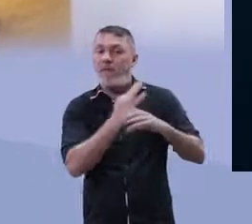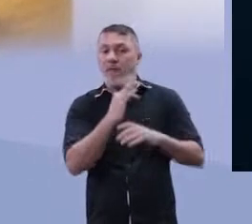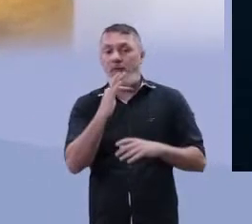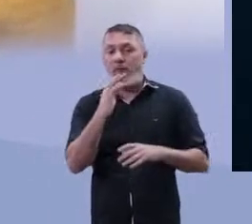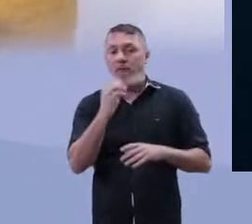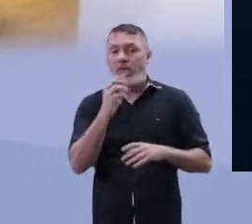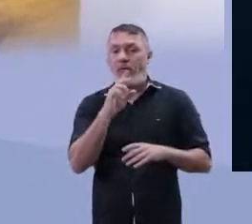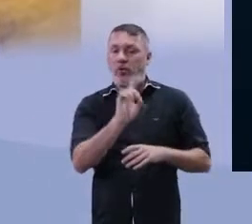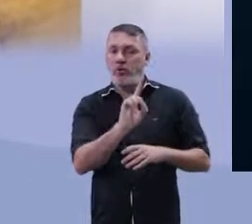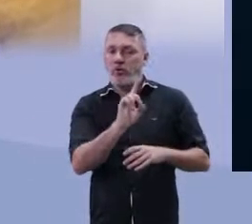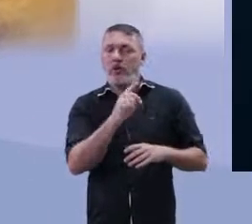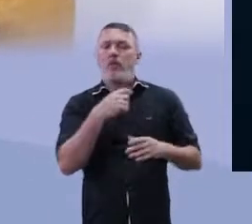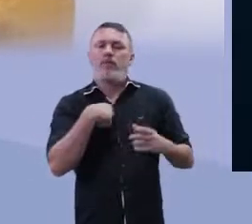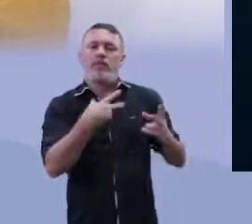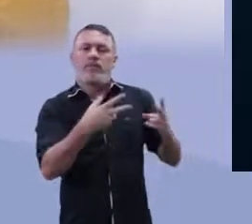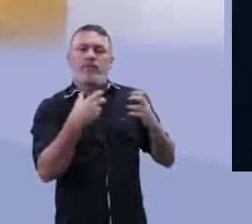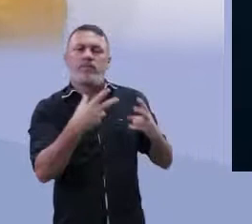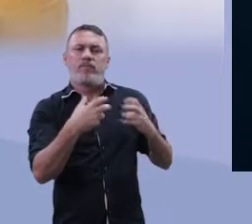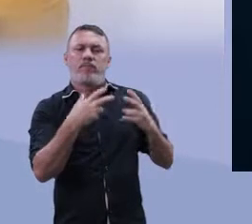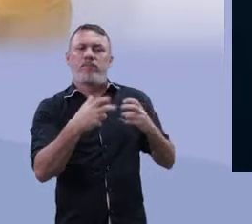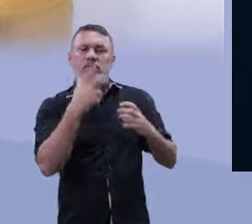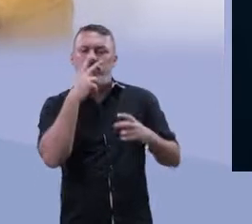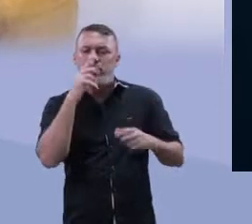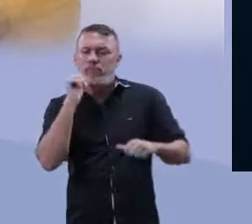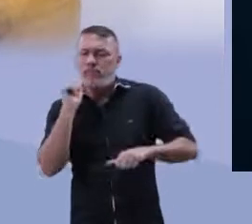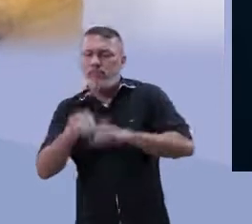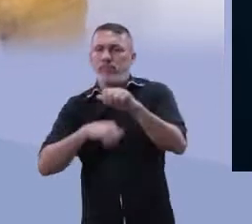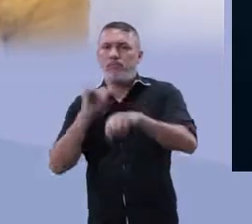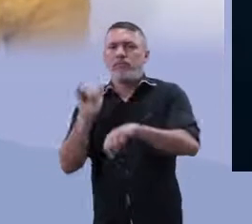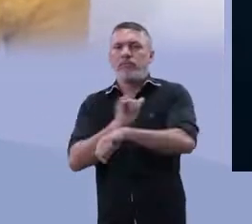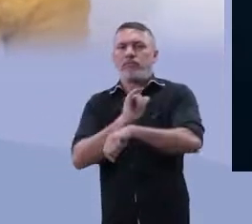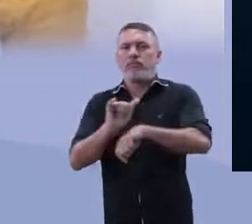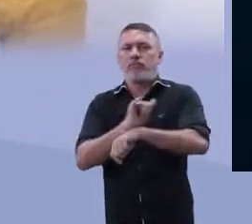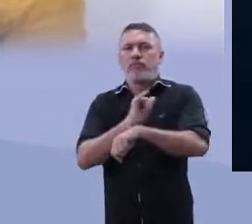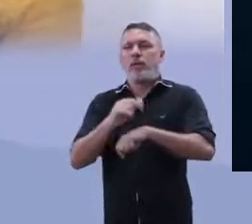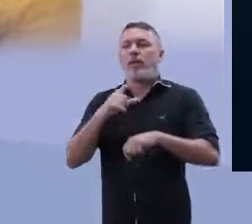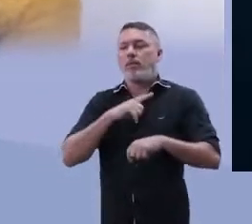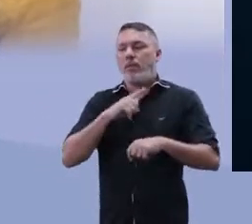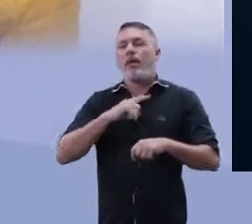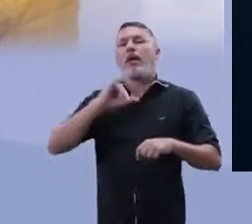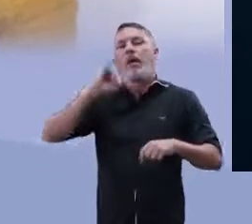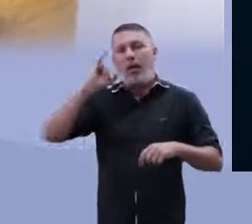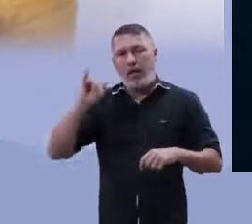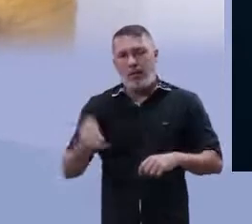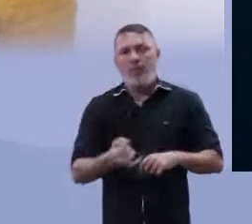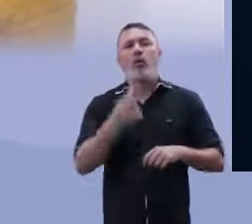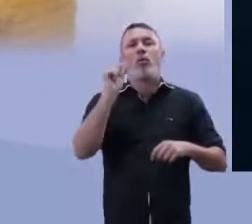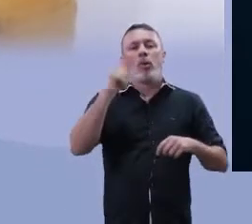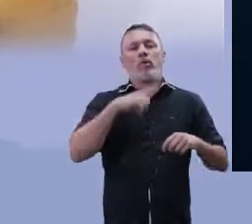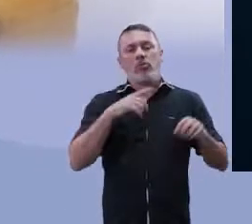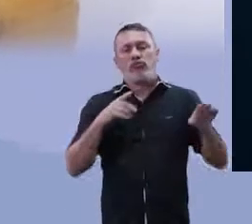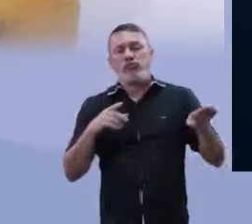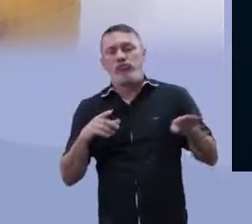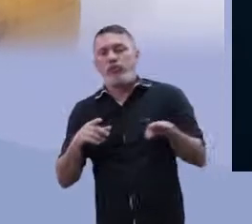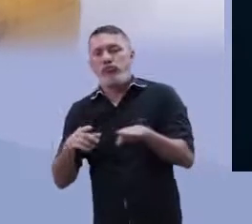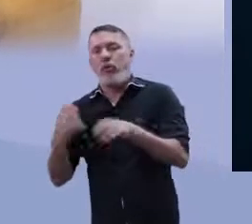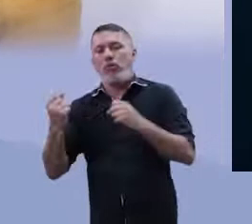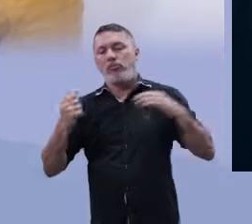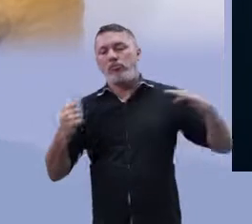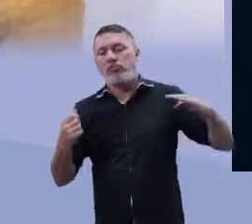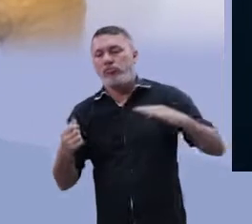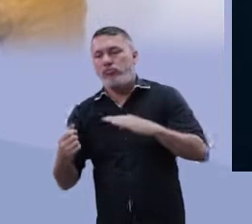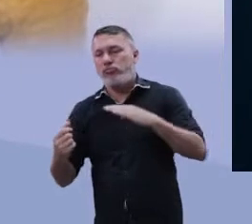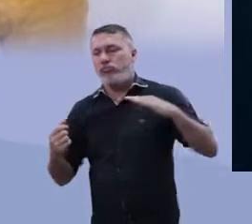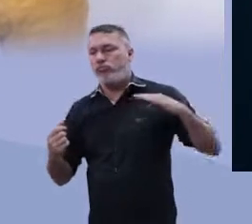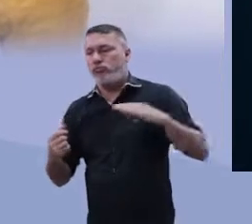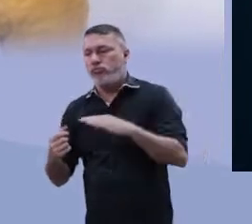começaram a buscar e a implantar essa forma de produzir. Só que fazendo uso da esteira de produção, mas com uma característica: o